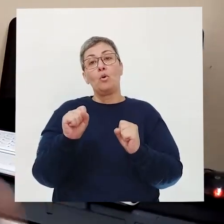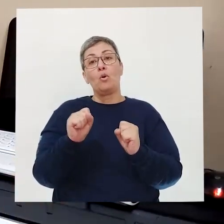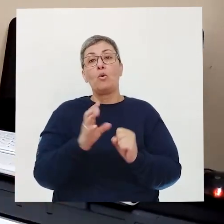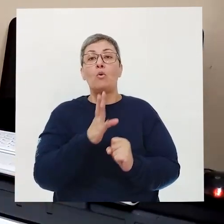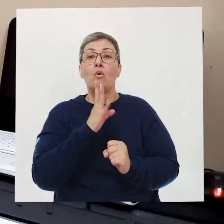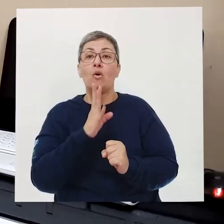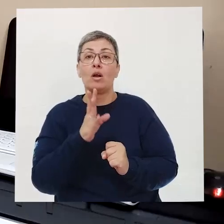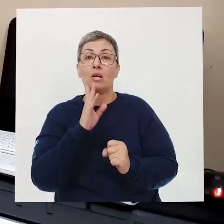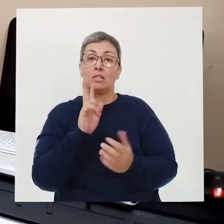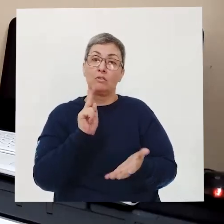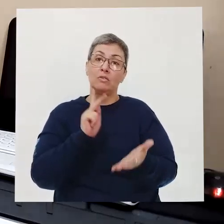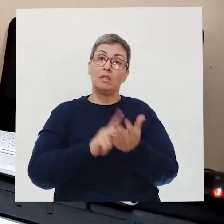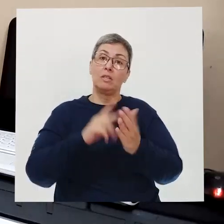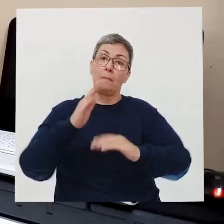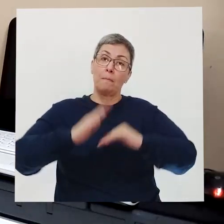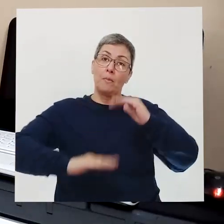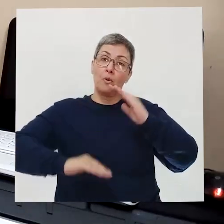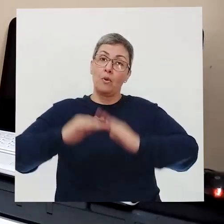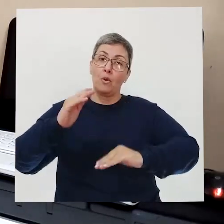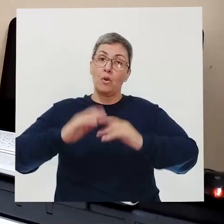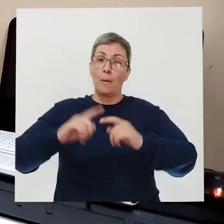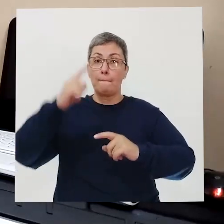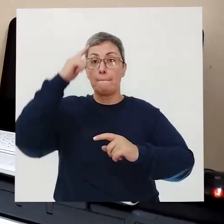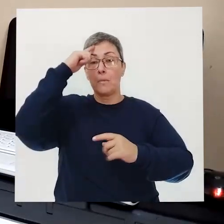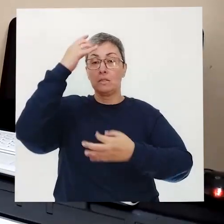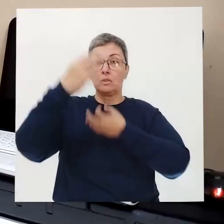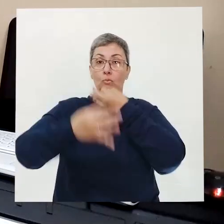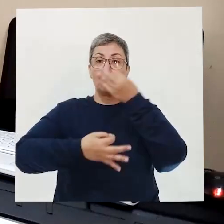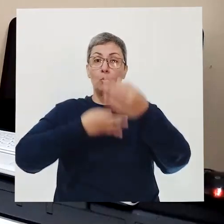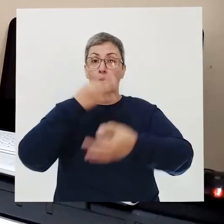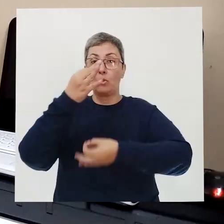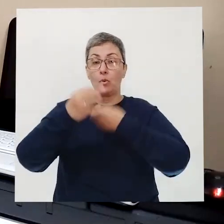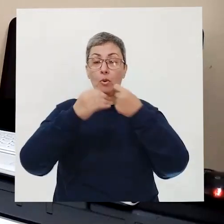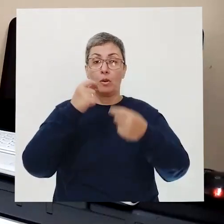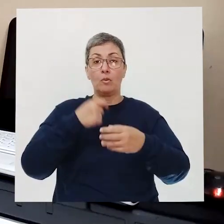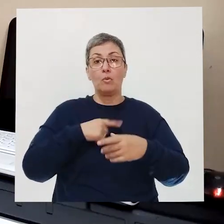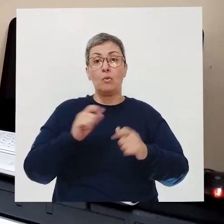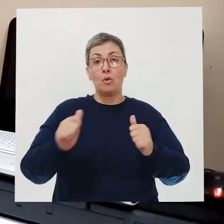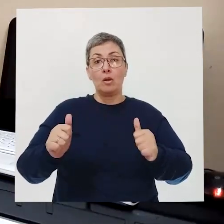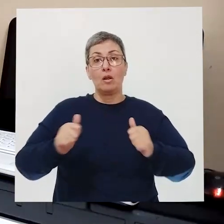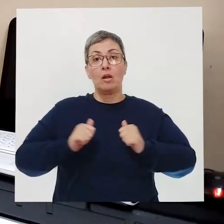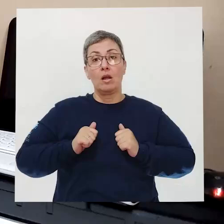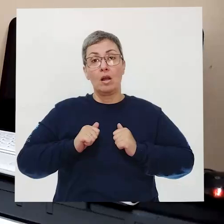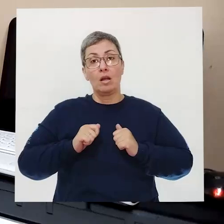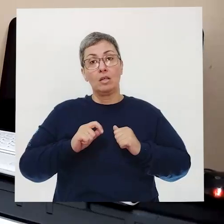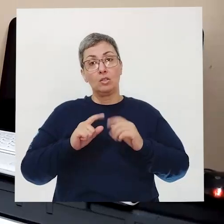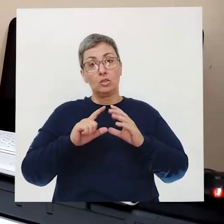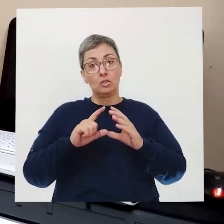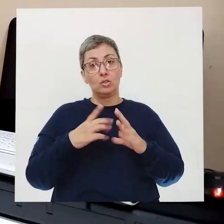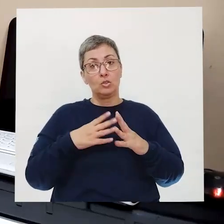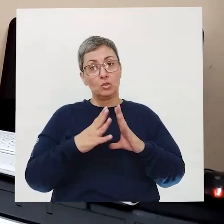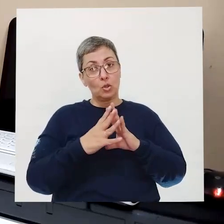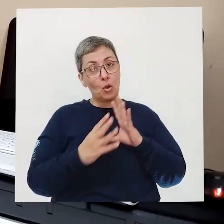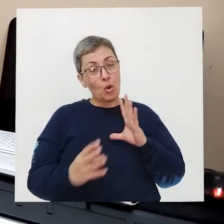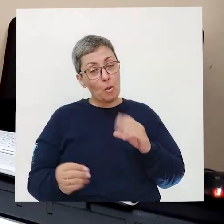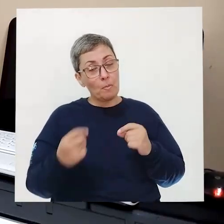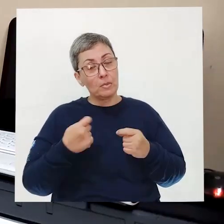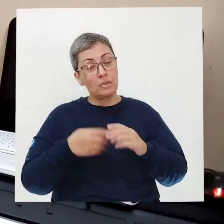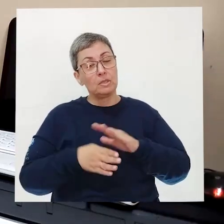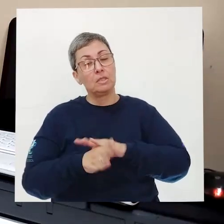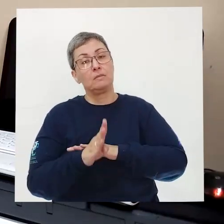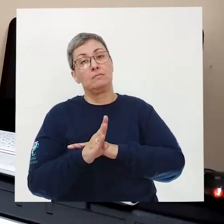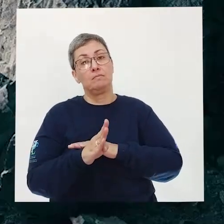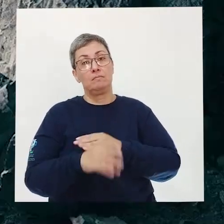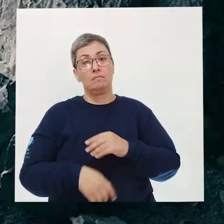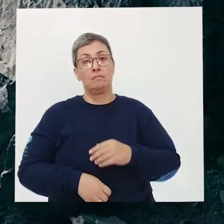conhecer a verdade e praticar o pensamento crítico, saindo das sombras. Presta bem atenção nisso,